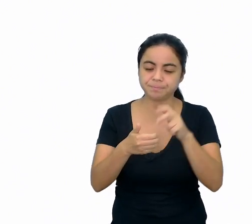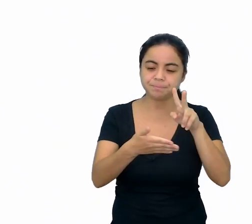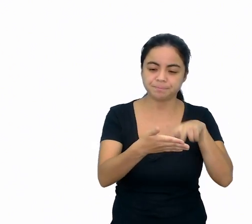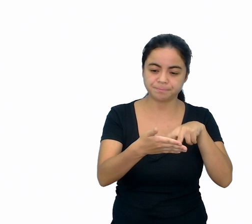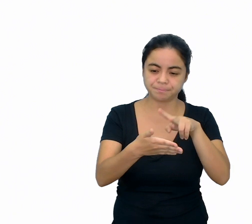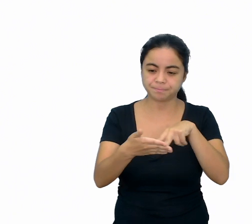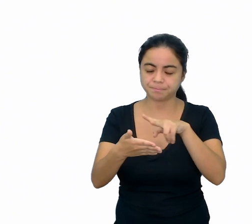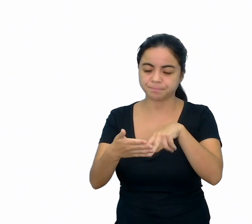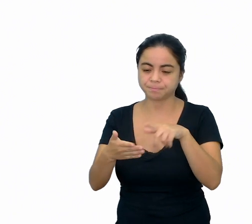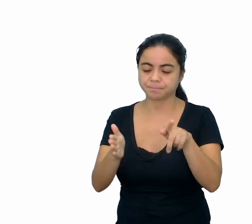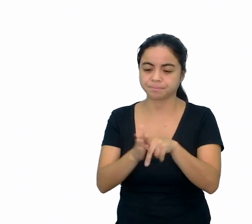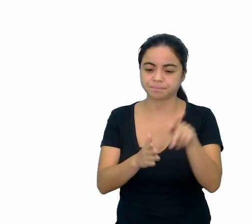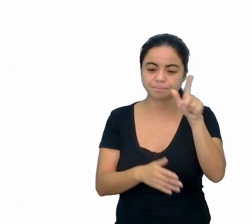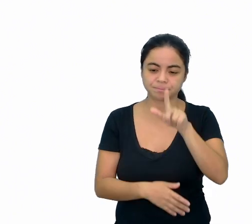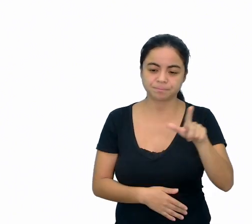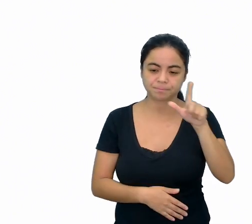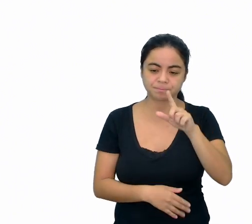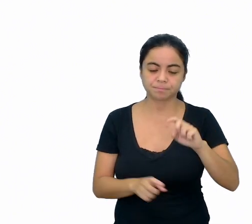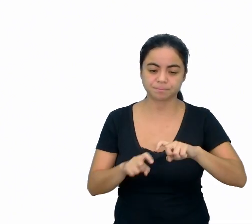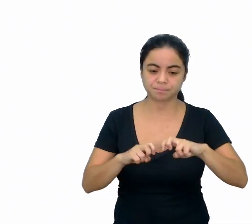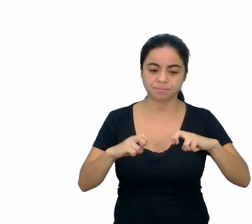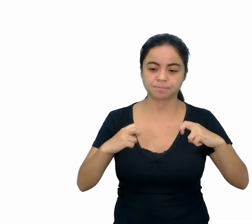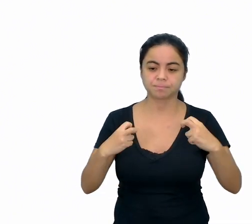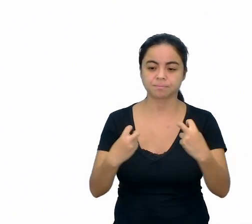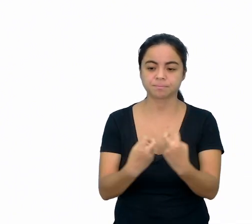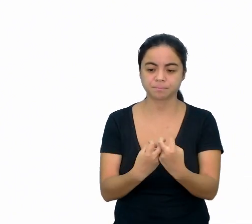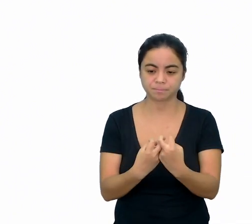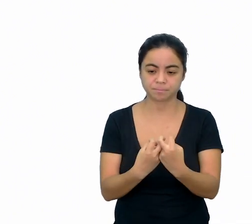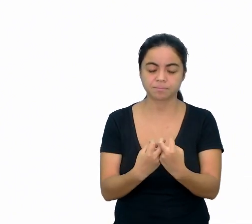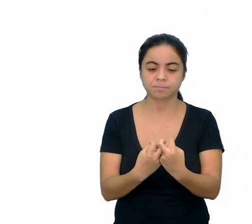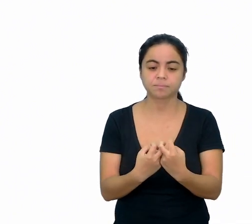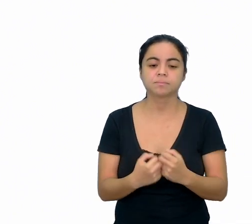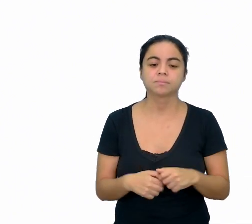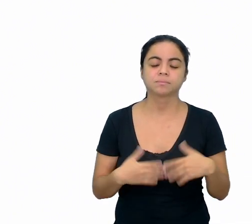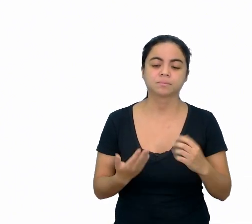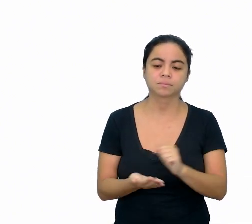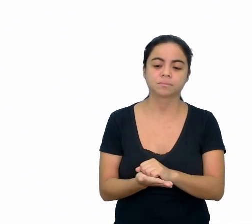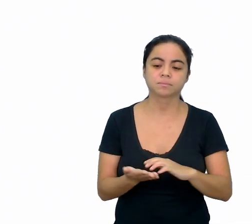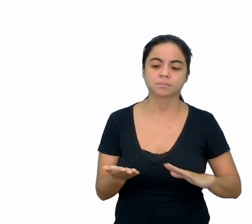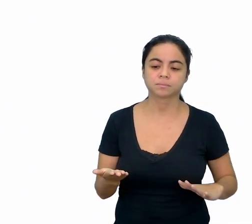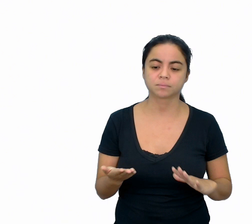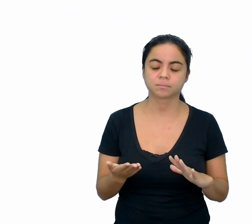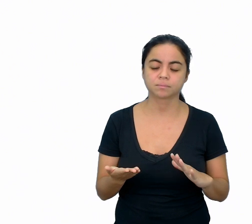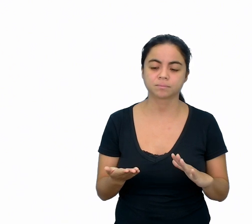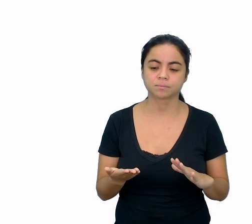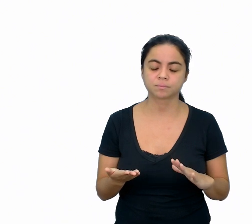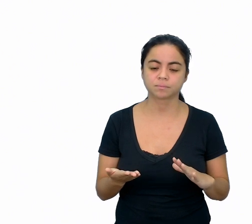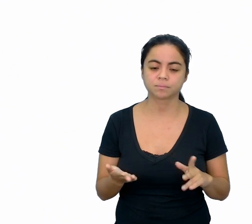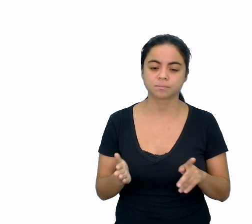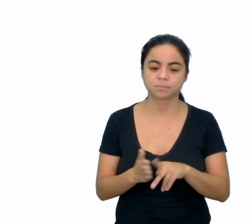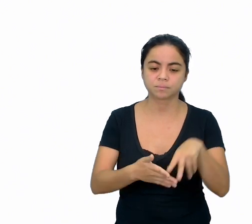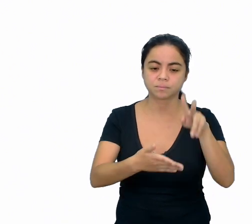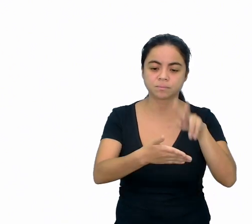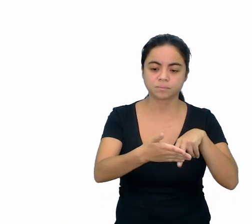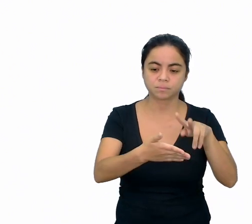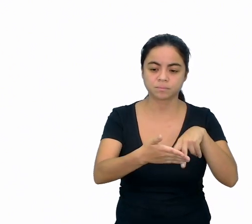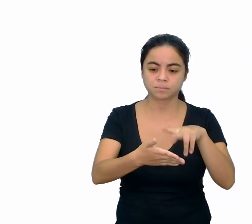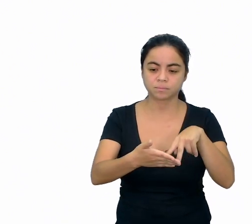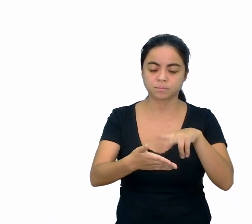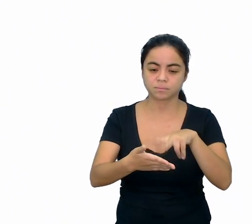leituras literárias. E a roda de leitura é um momento em que a atividade permanente de leitura por você,